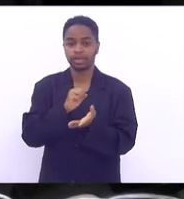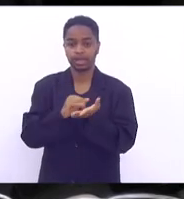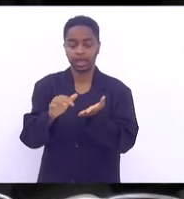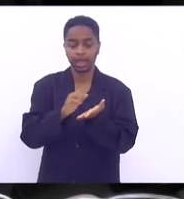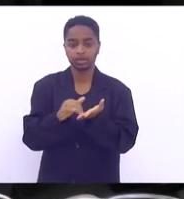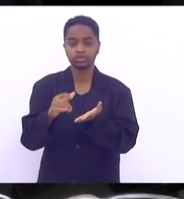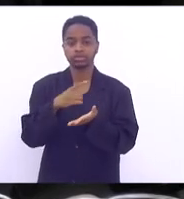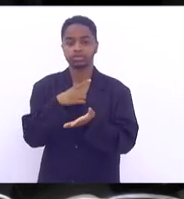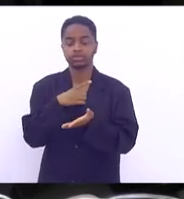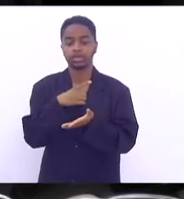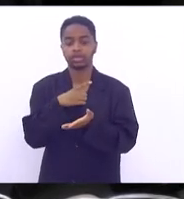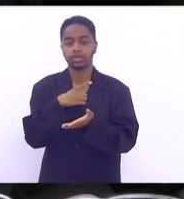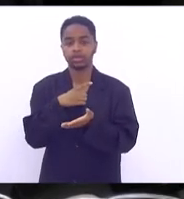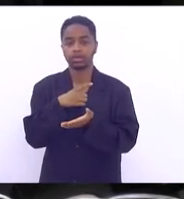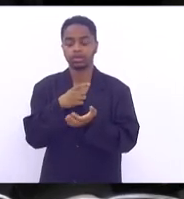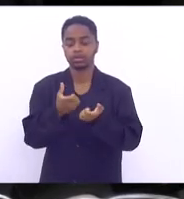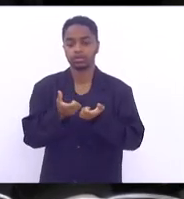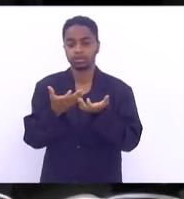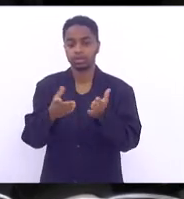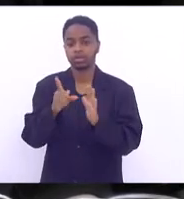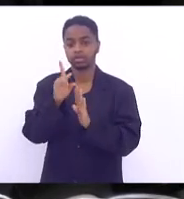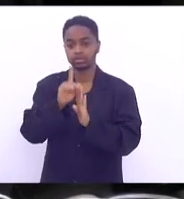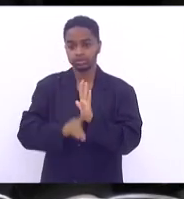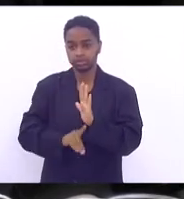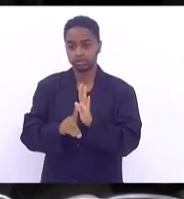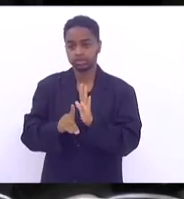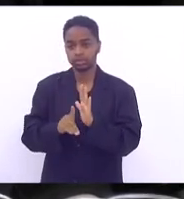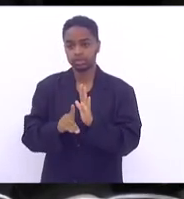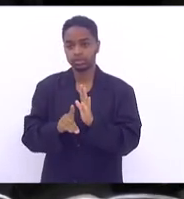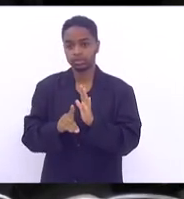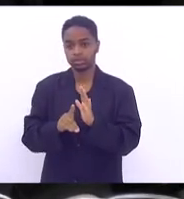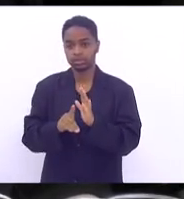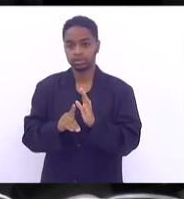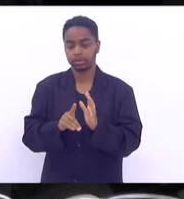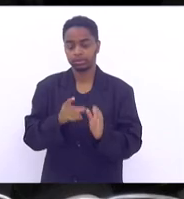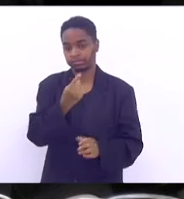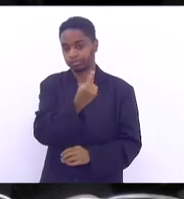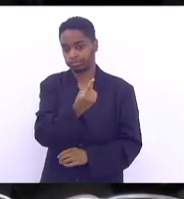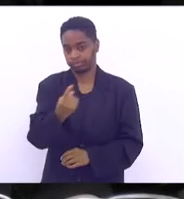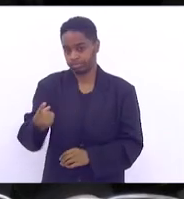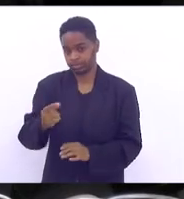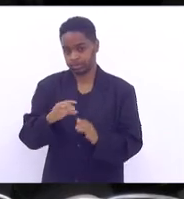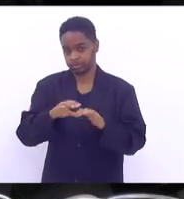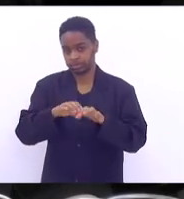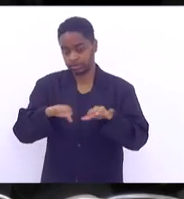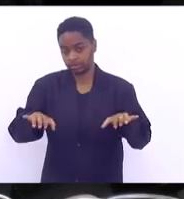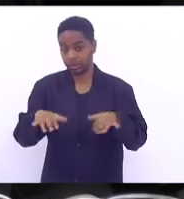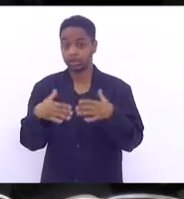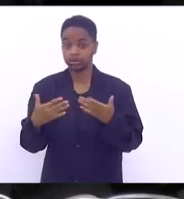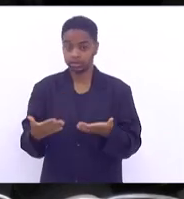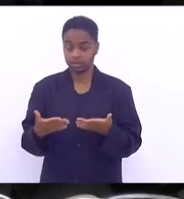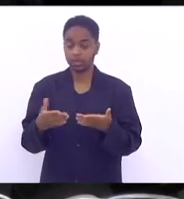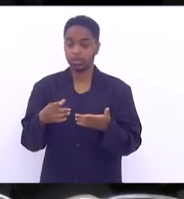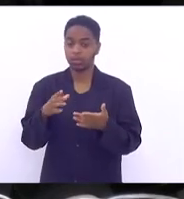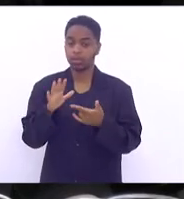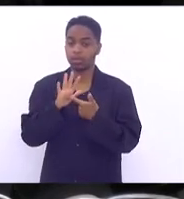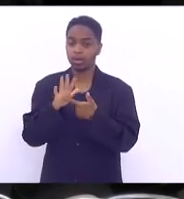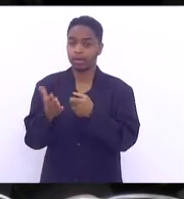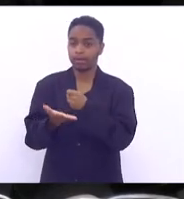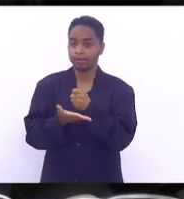direitos subjetivos completamente individualizáveis. Isso já vai dar um balizar